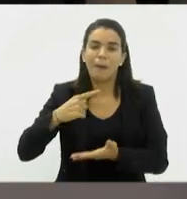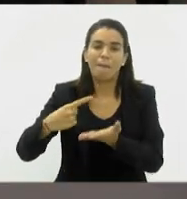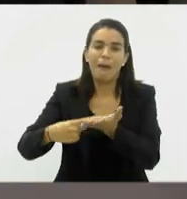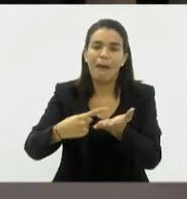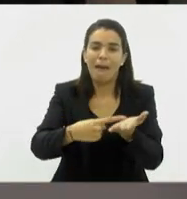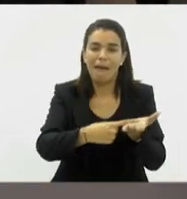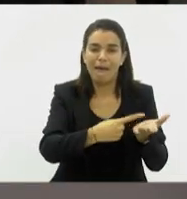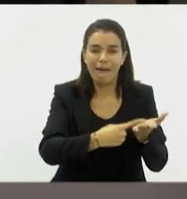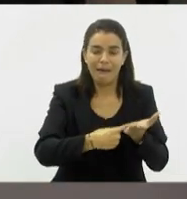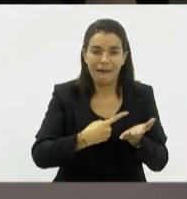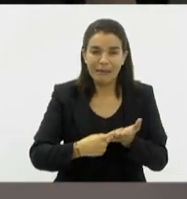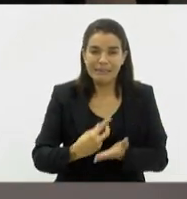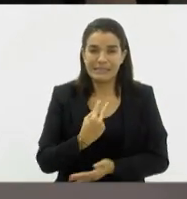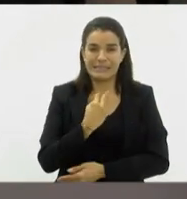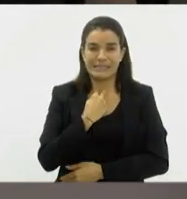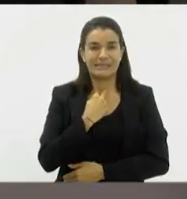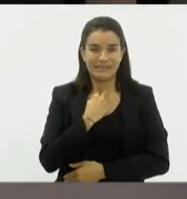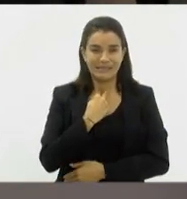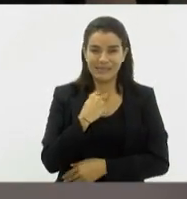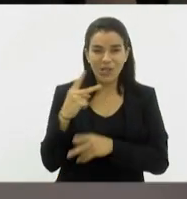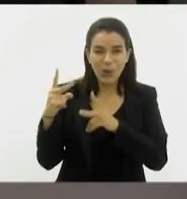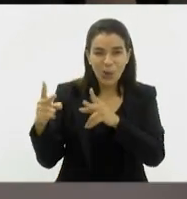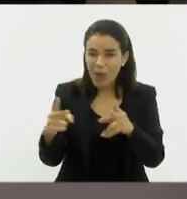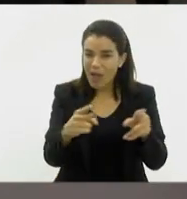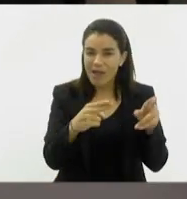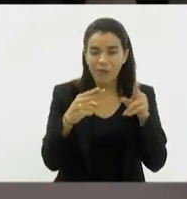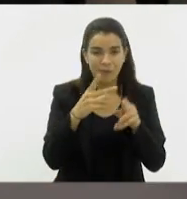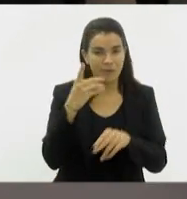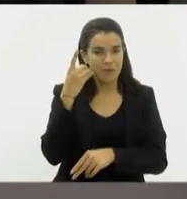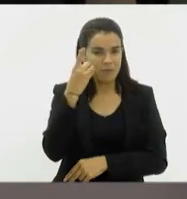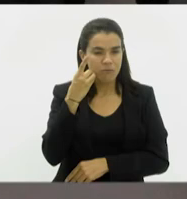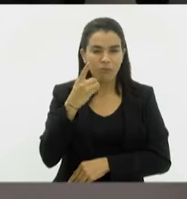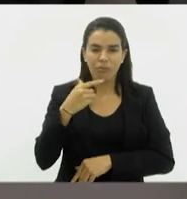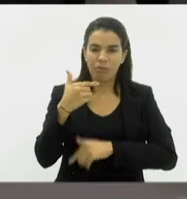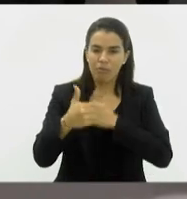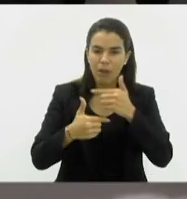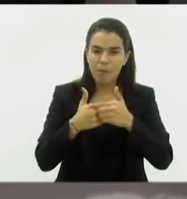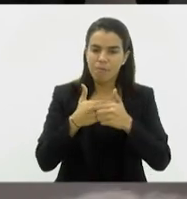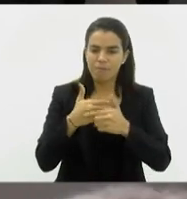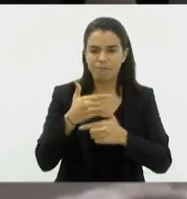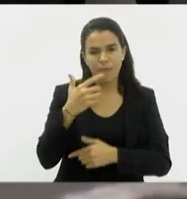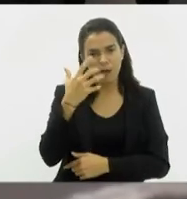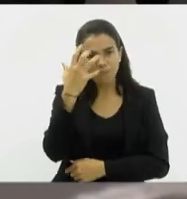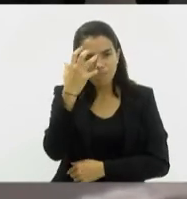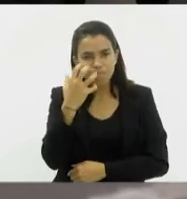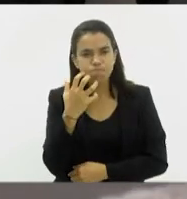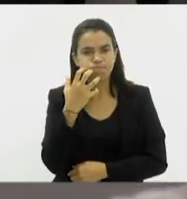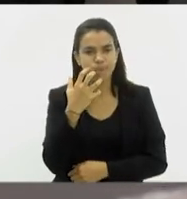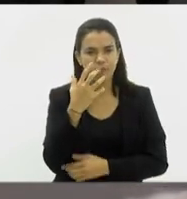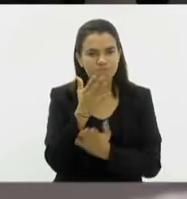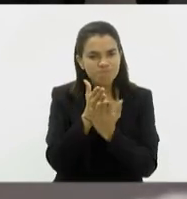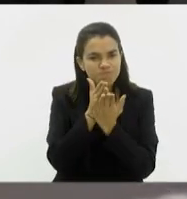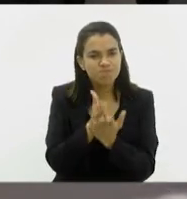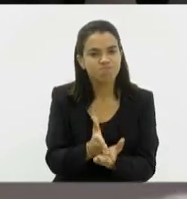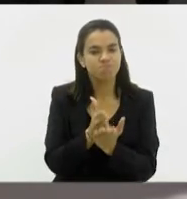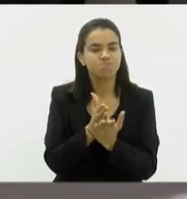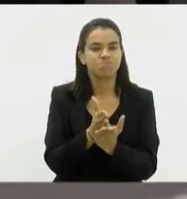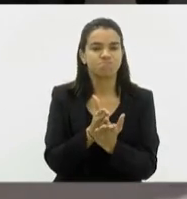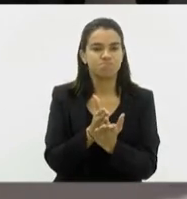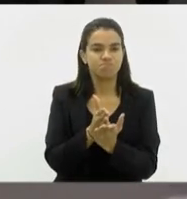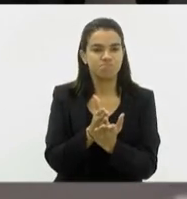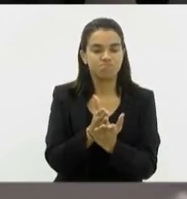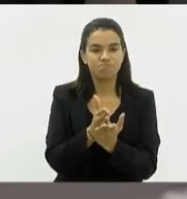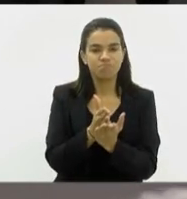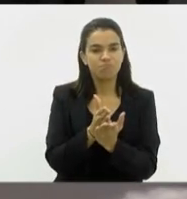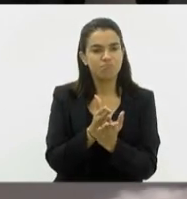que todas e todos os deputados dessa casa que trabalham com seriedade e que se debruçam para cumprir com